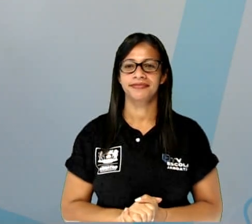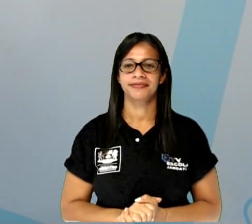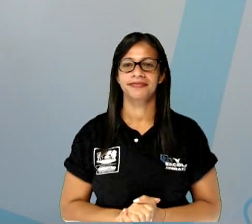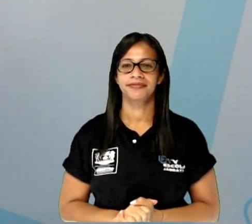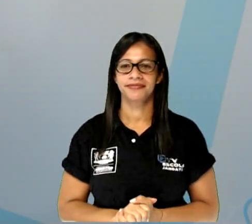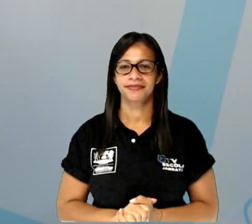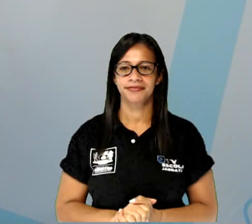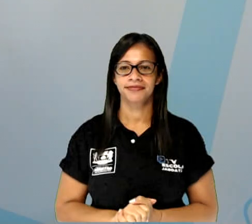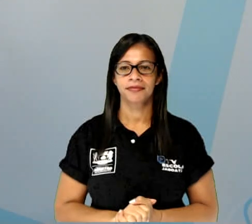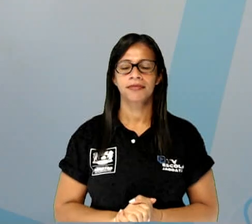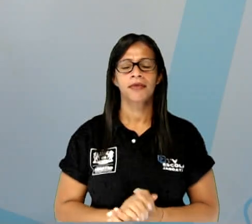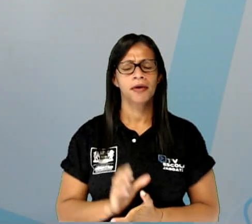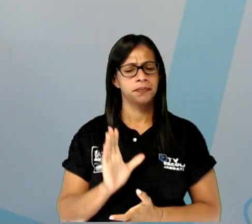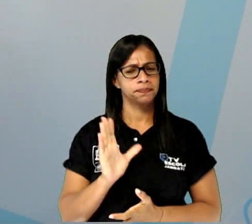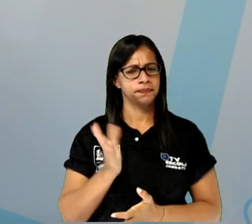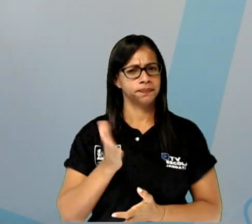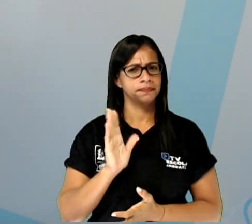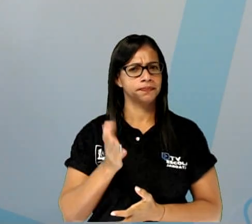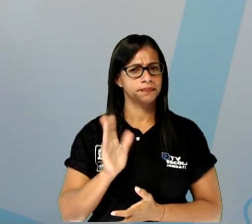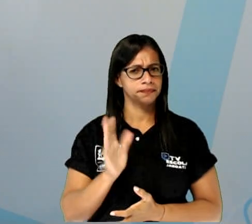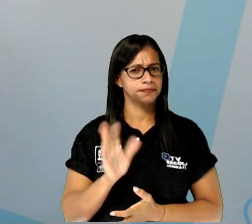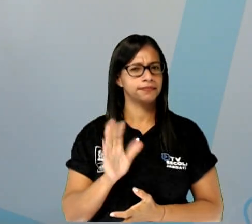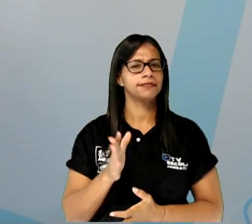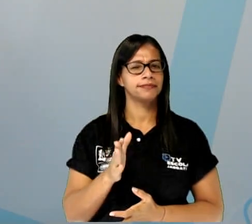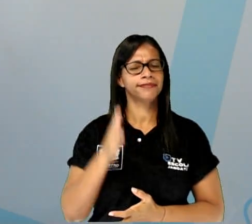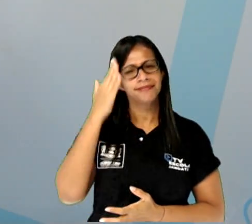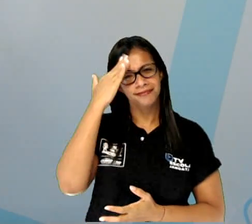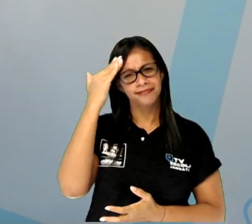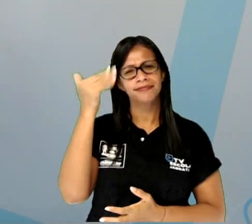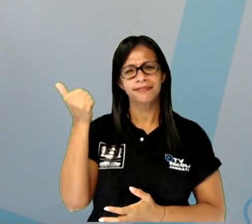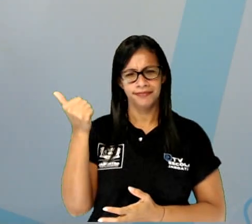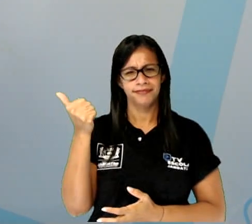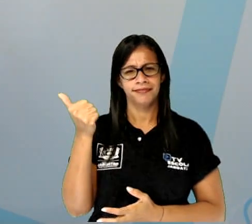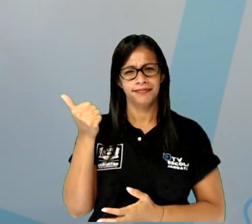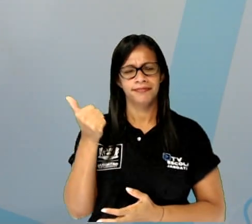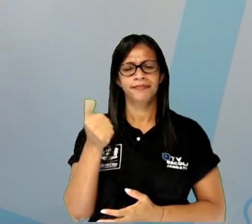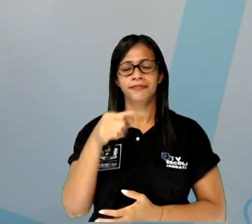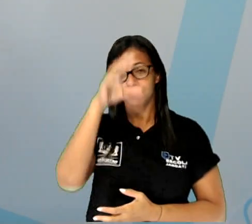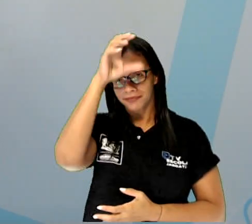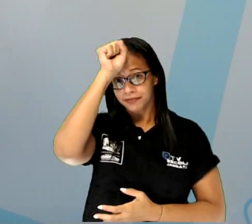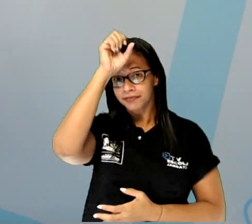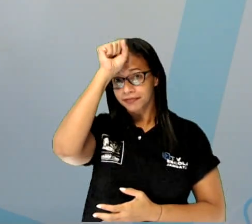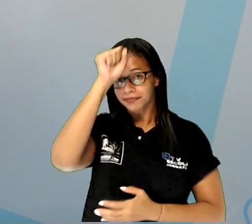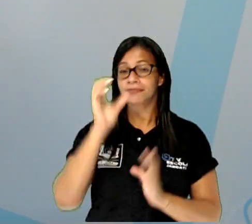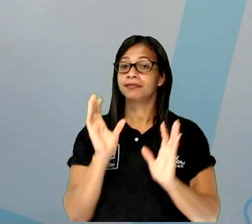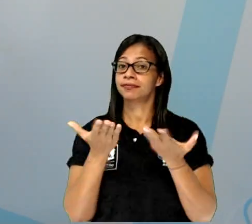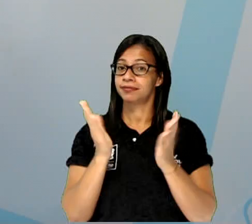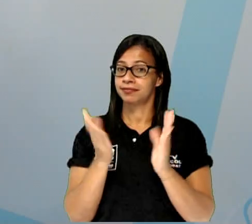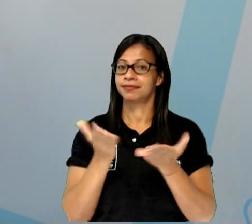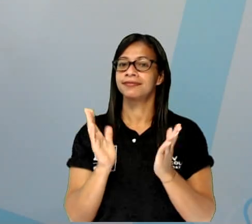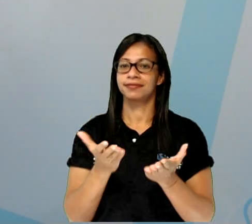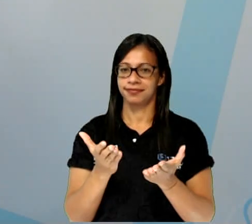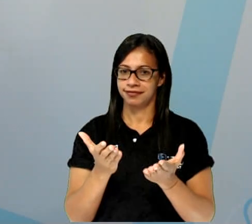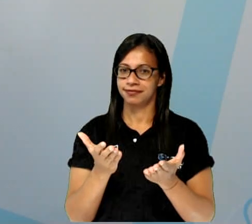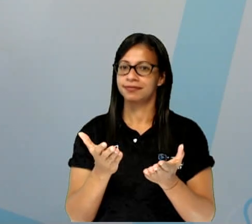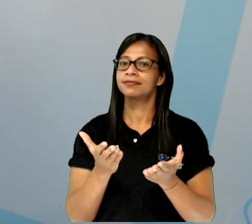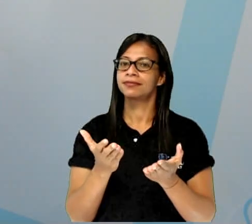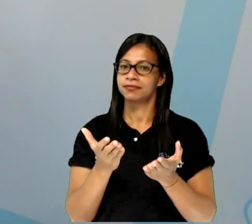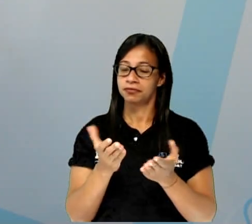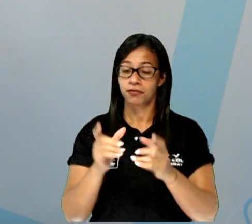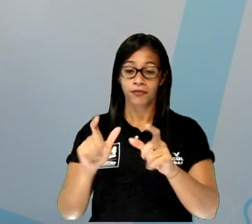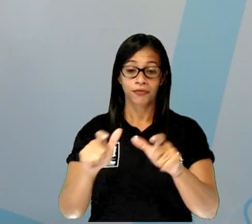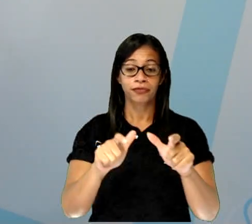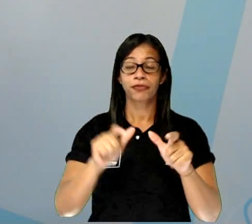estamos percebendo o sentido da nossa aula. Vamos entender, vamos falar sobre essa posição do